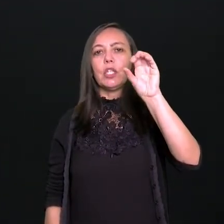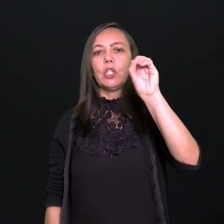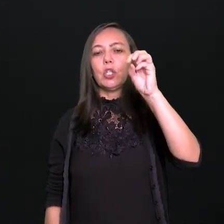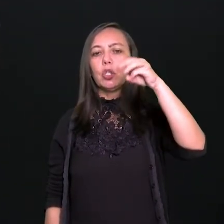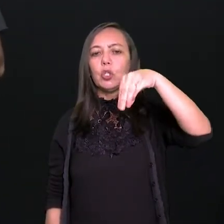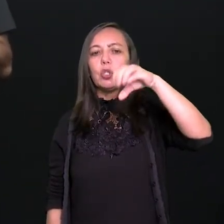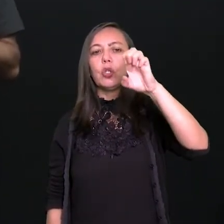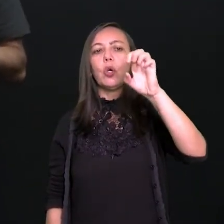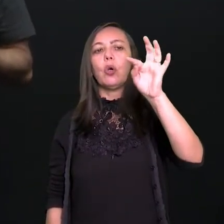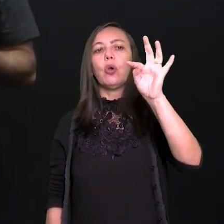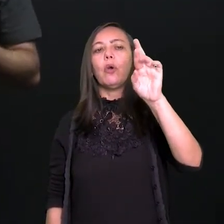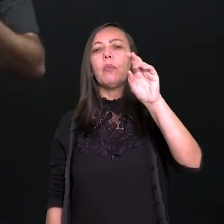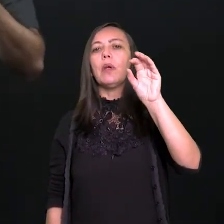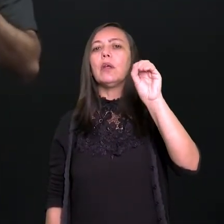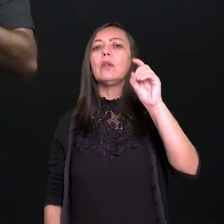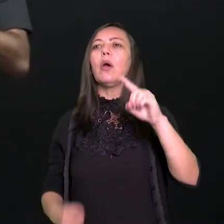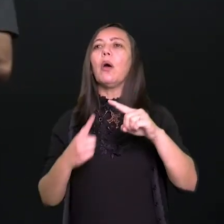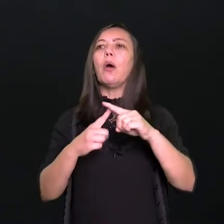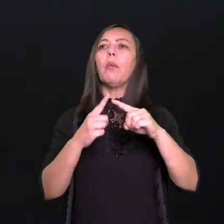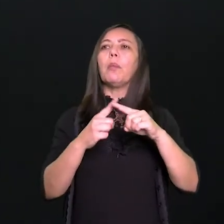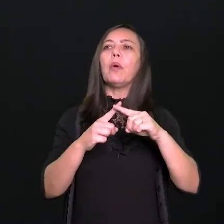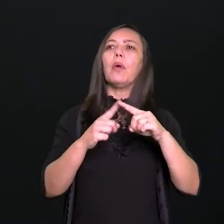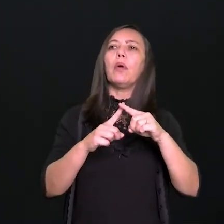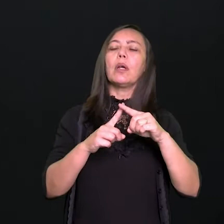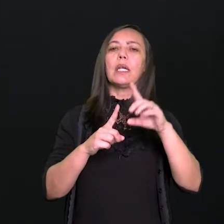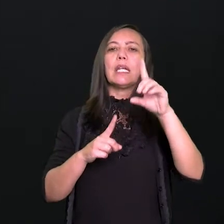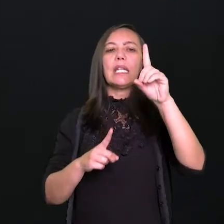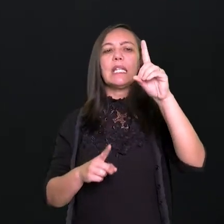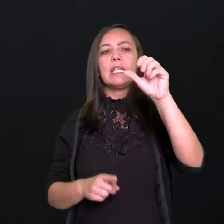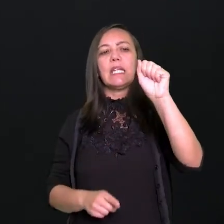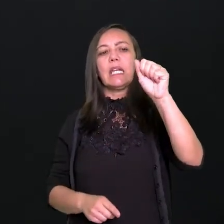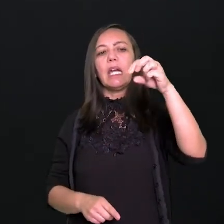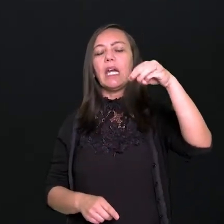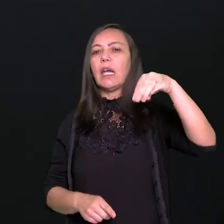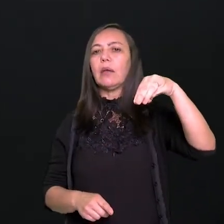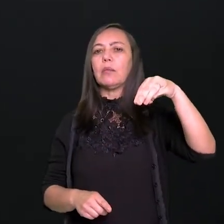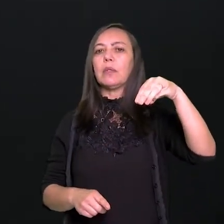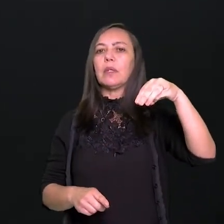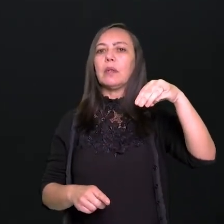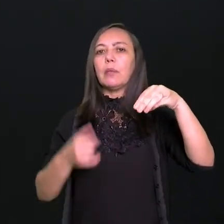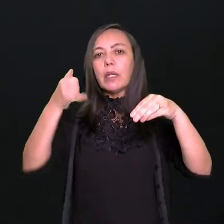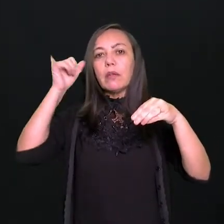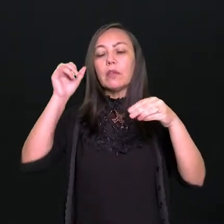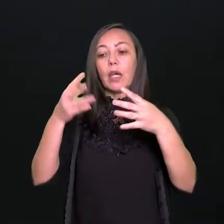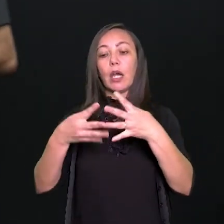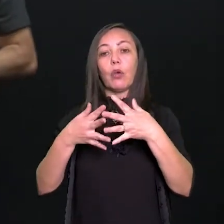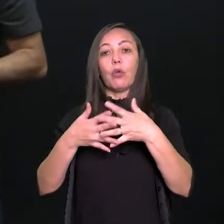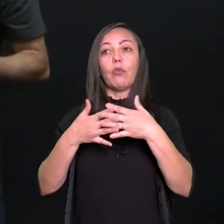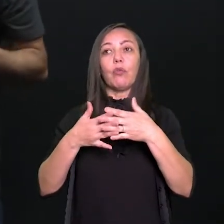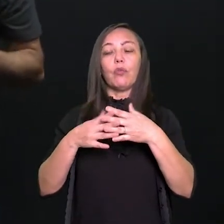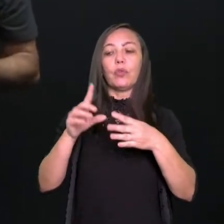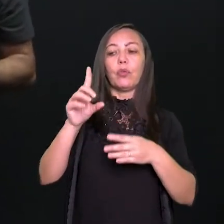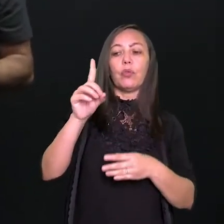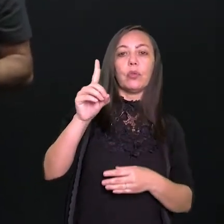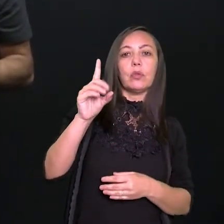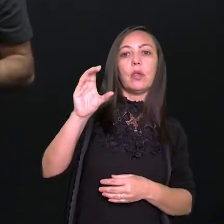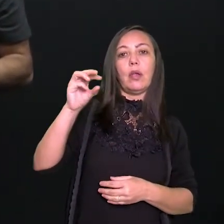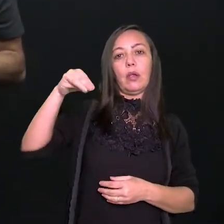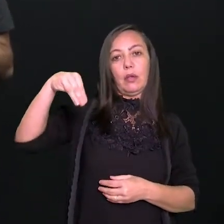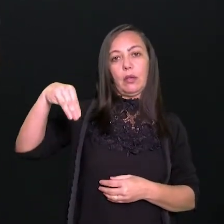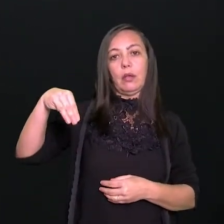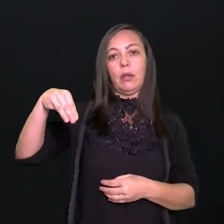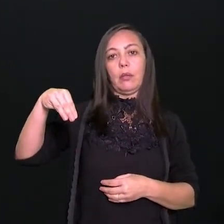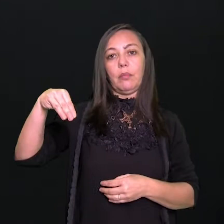decâmetro é DAM e não DM? Justamente para que você não confunda com o DM referente ao